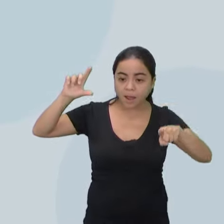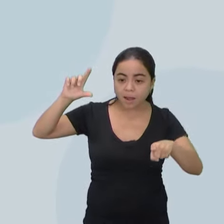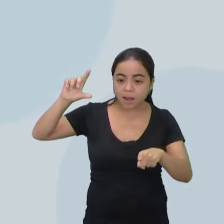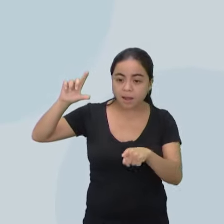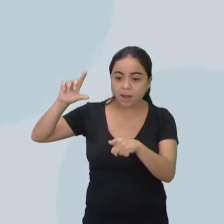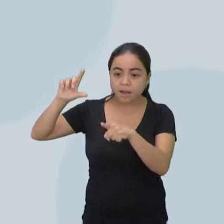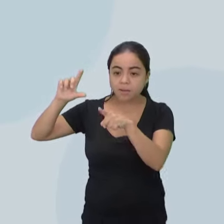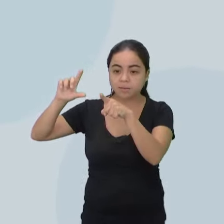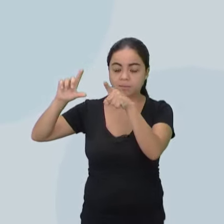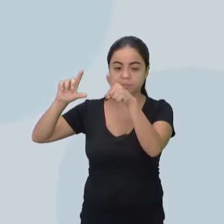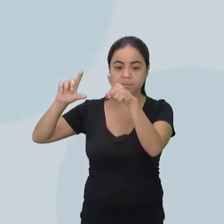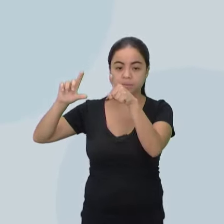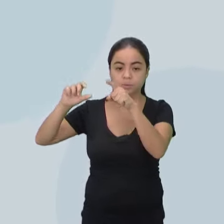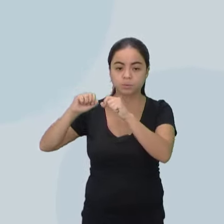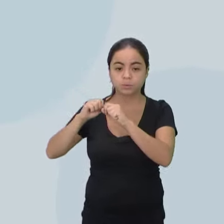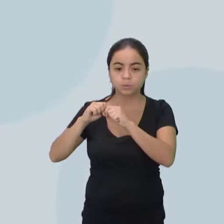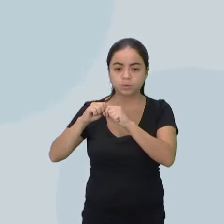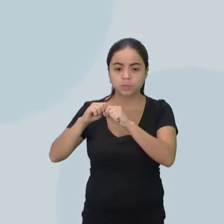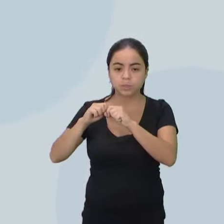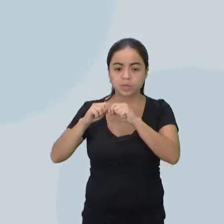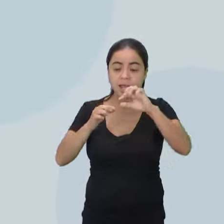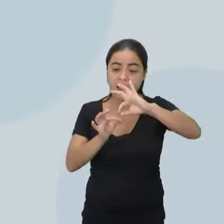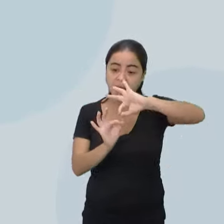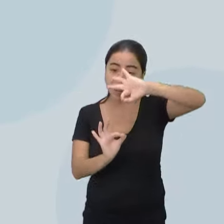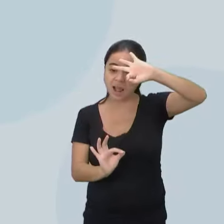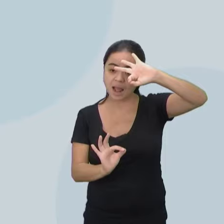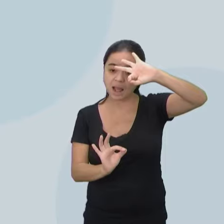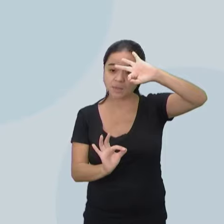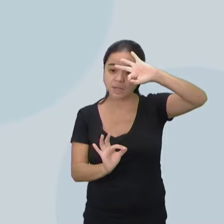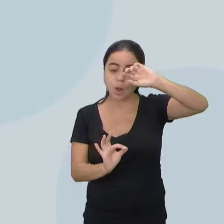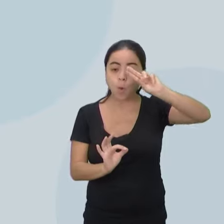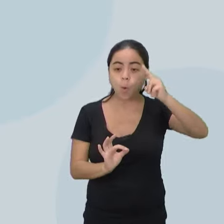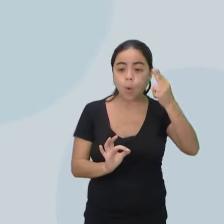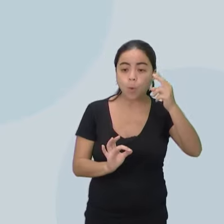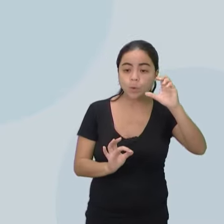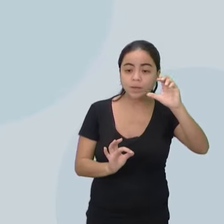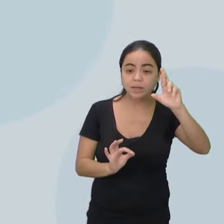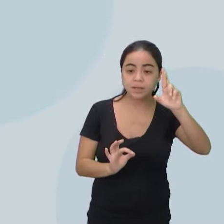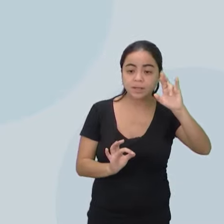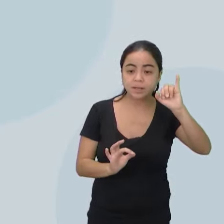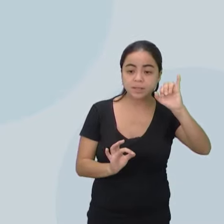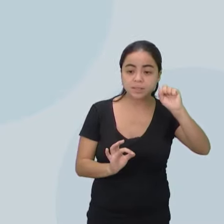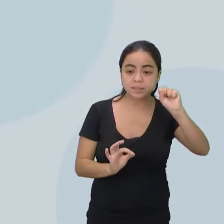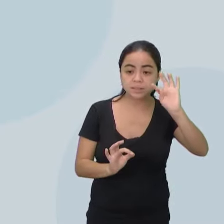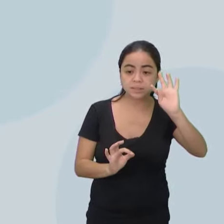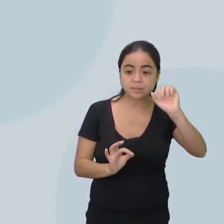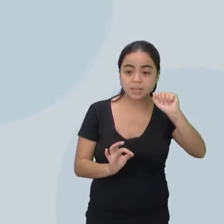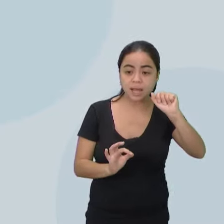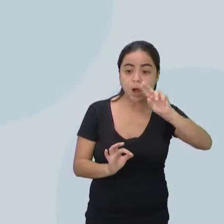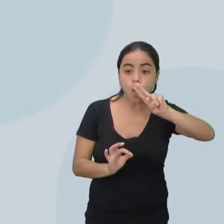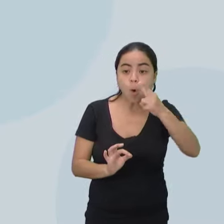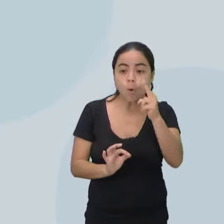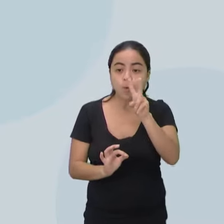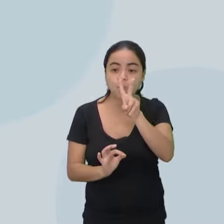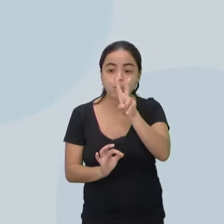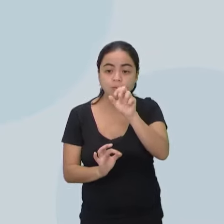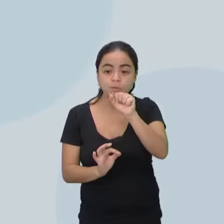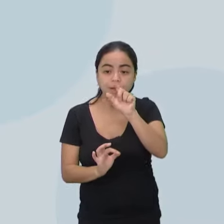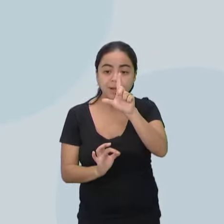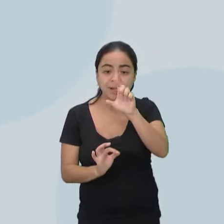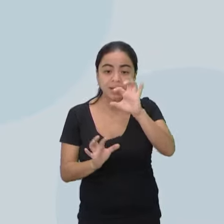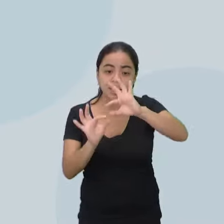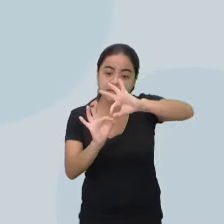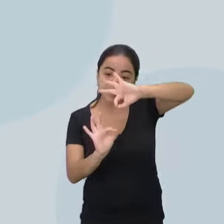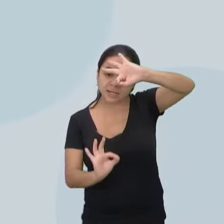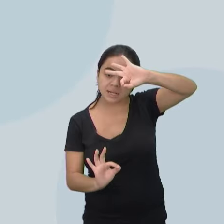altura. Cuidado, gente, ó. É a altura ou da crista ou do vale. Não é tudo, tá? Então, a amplitude é isso